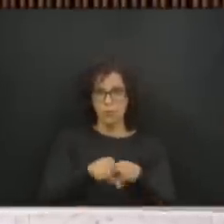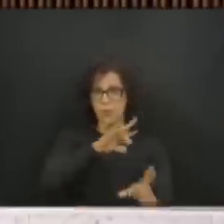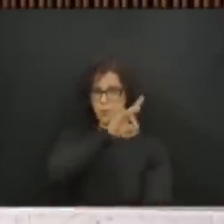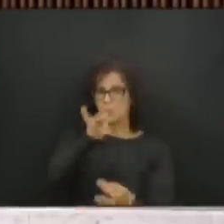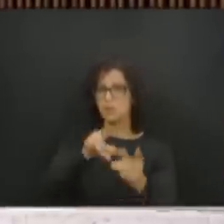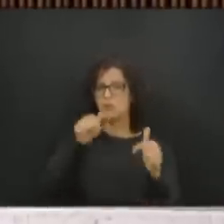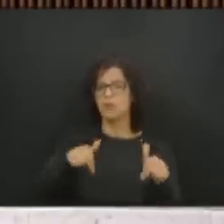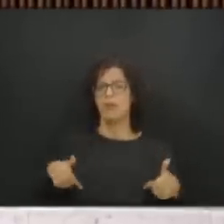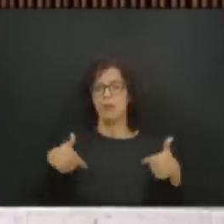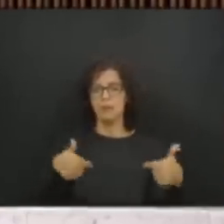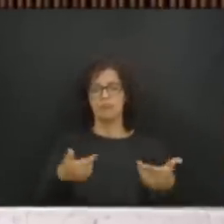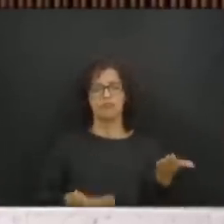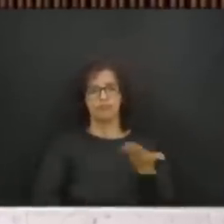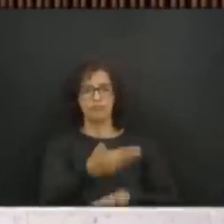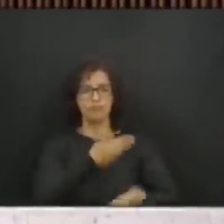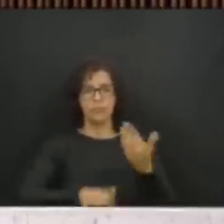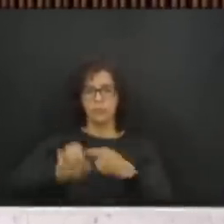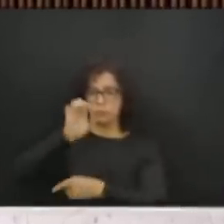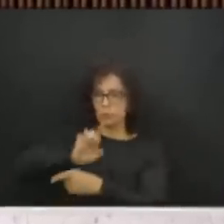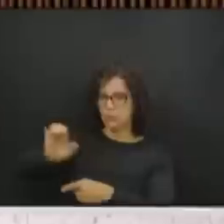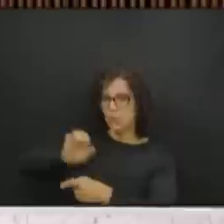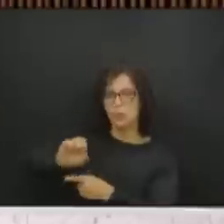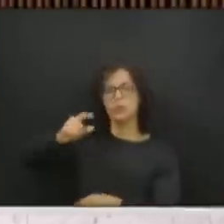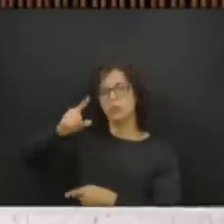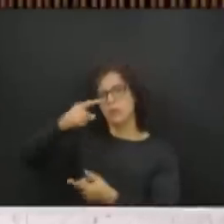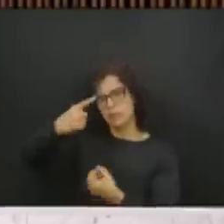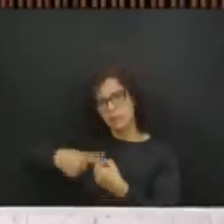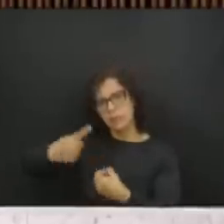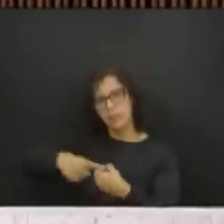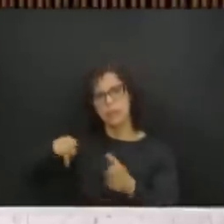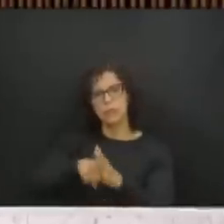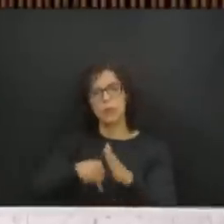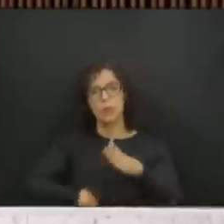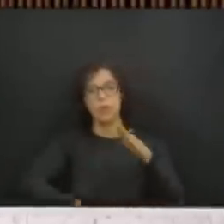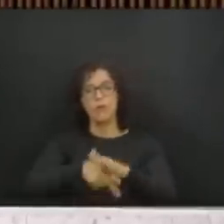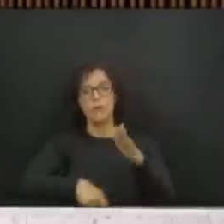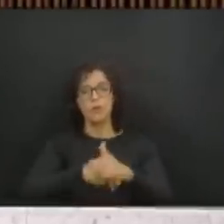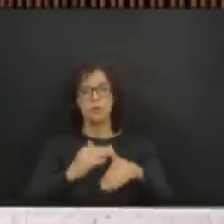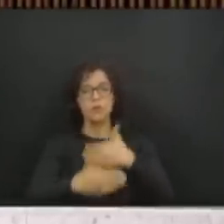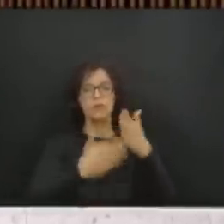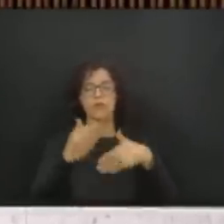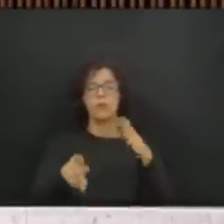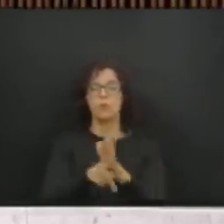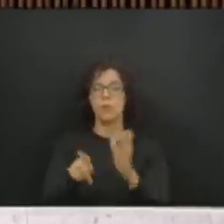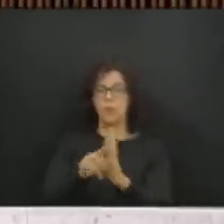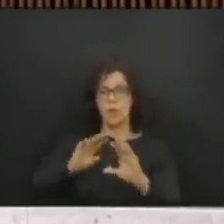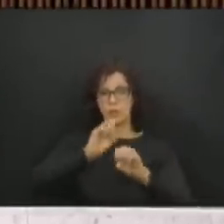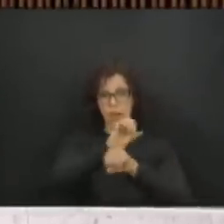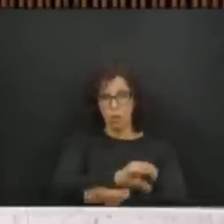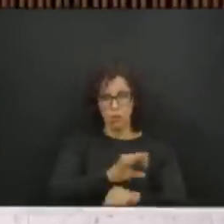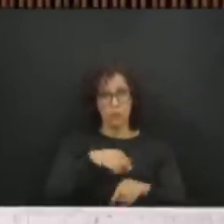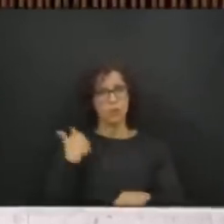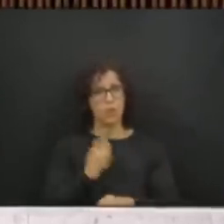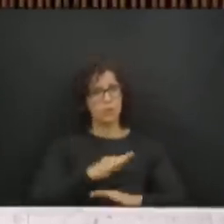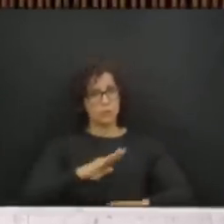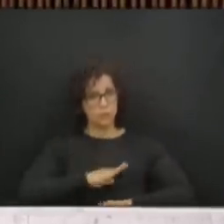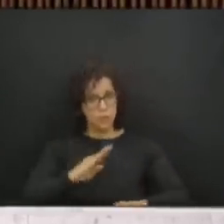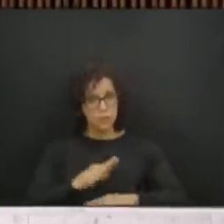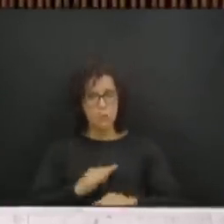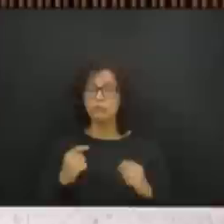especialmente em acções de colaboração com estados e municípios por meio do Fundo Nacional de Desenvolvimento da Educação então é uma situação